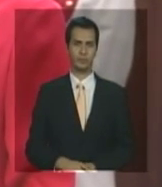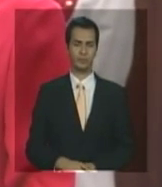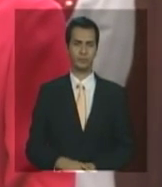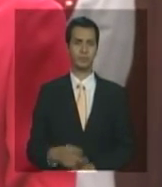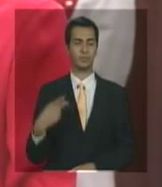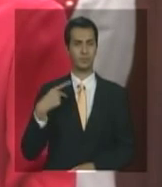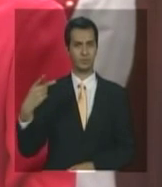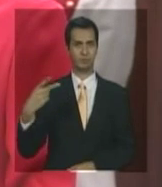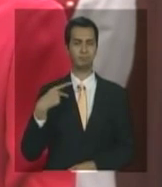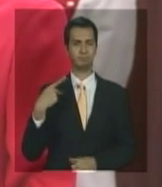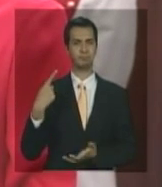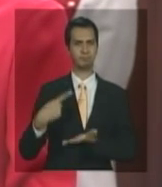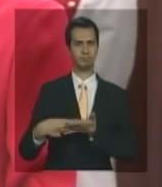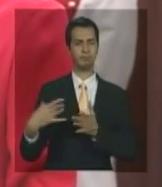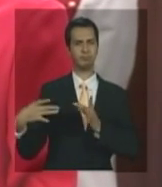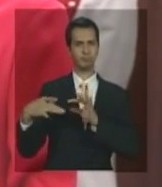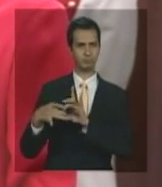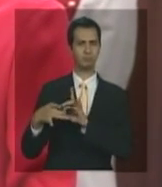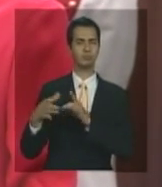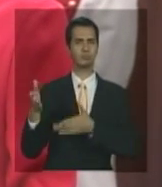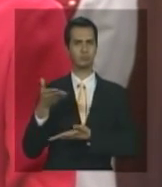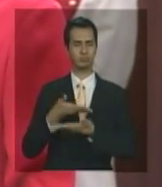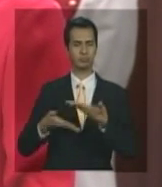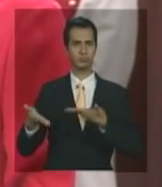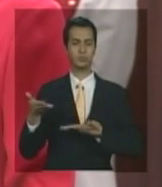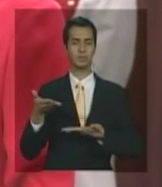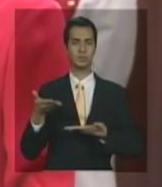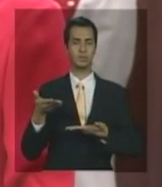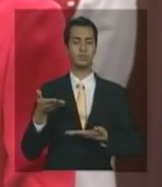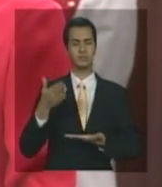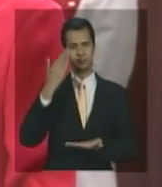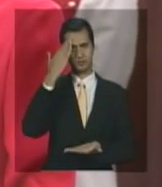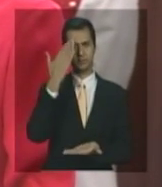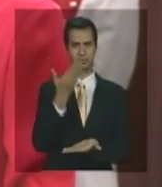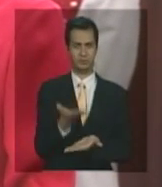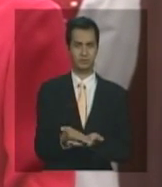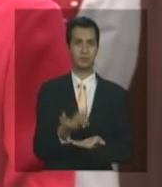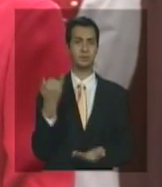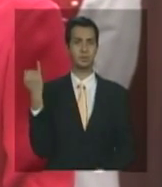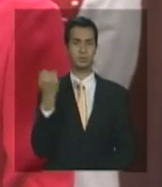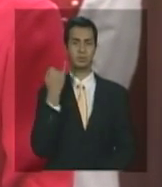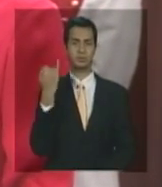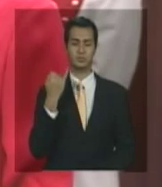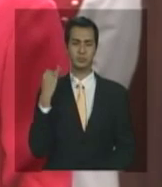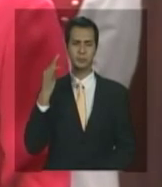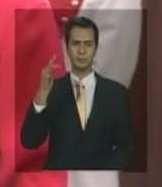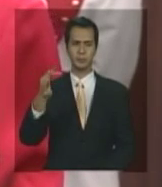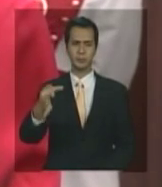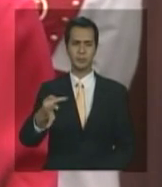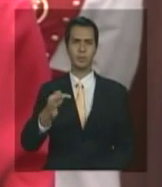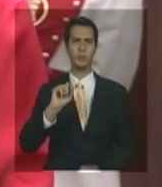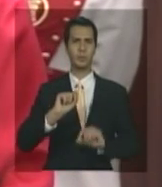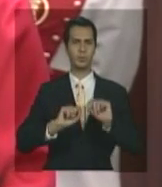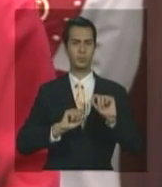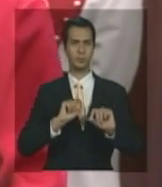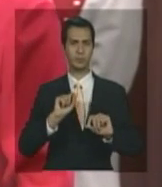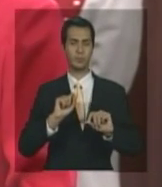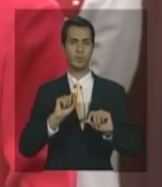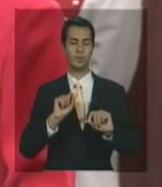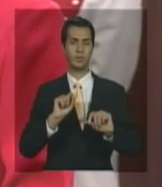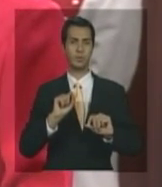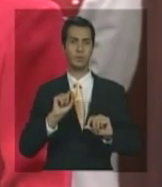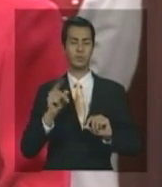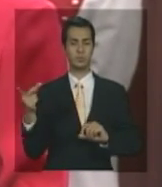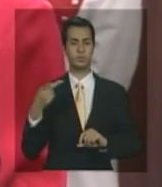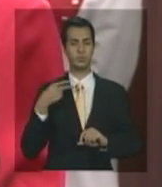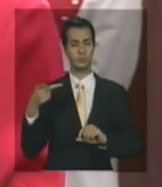parceiros estratégicos que somos, reconhecemos a importância da dimensão de longo prazo, que deve orientar